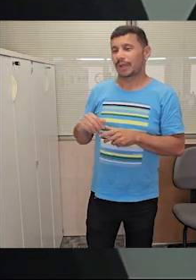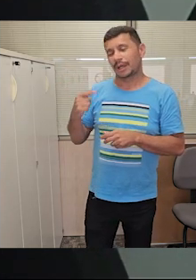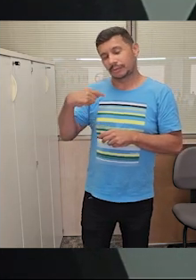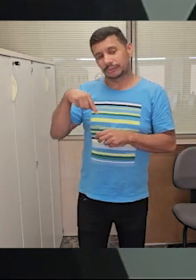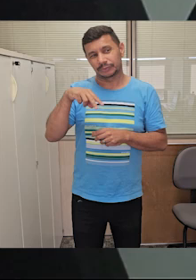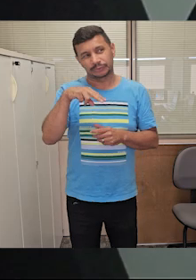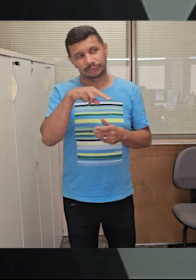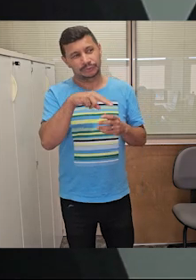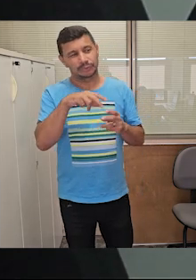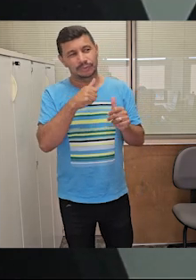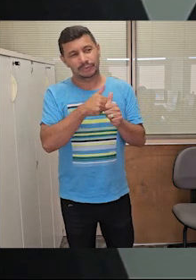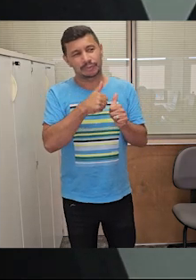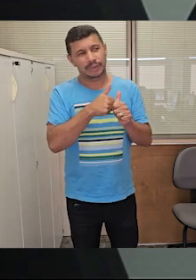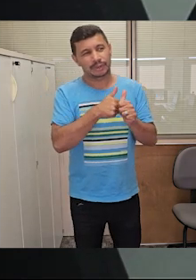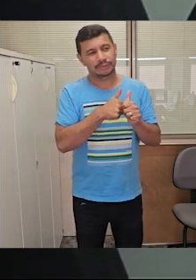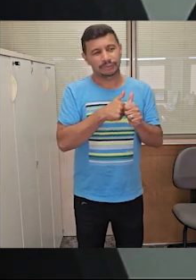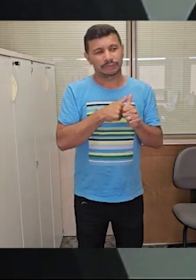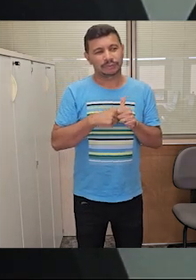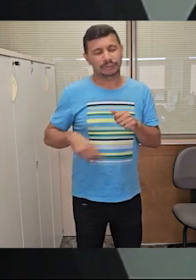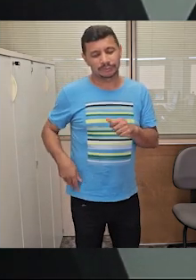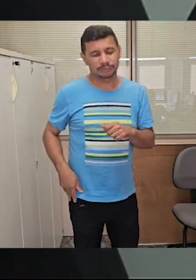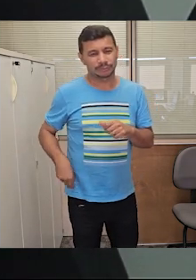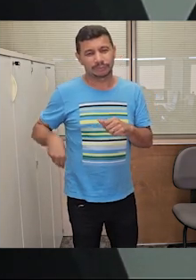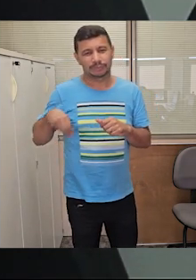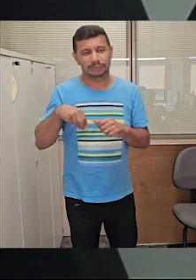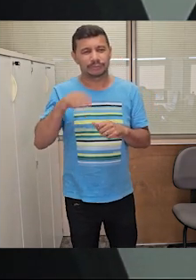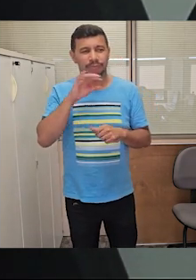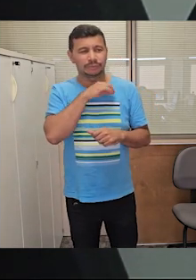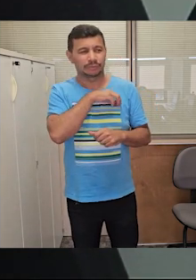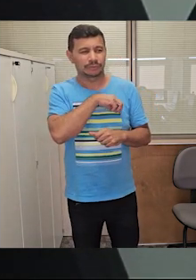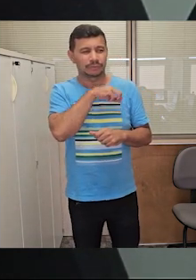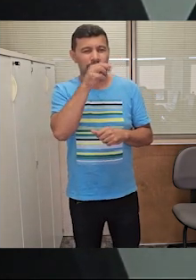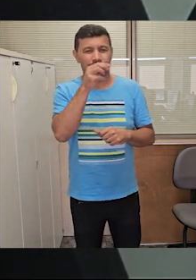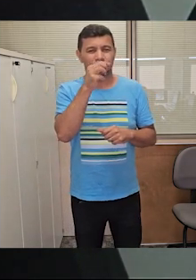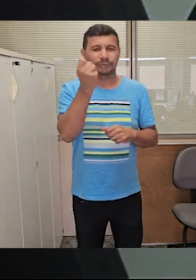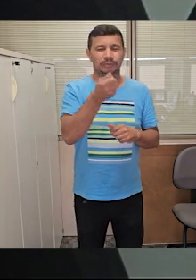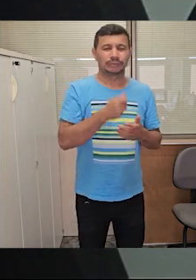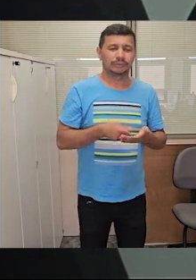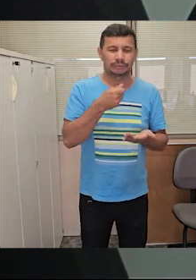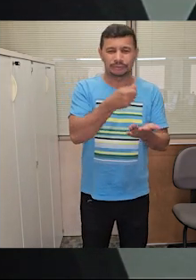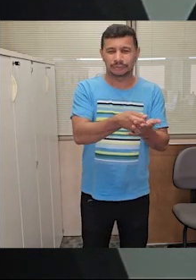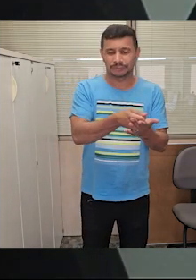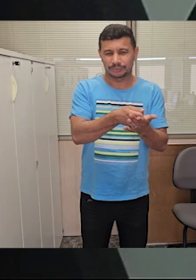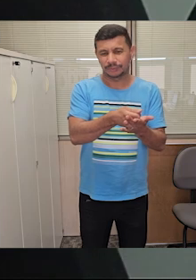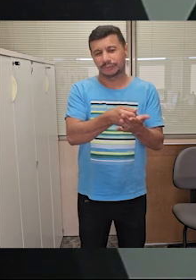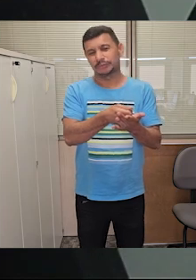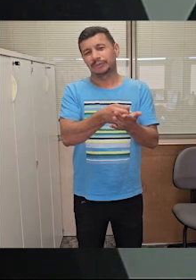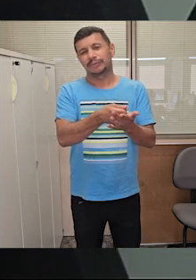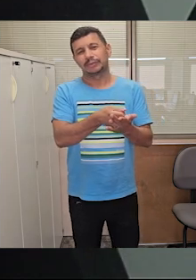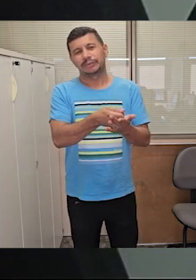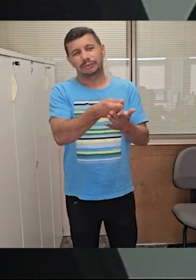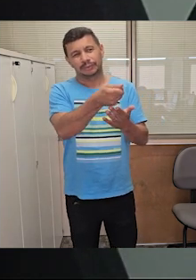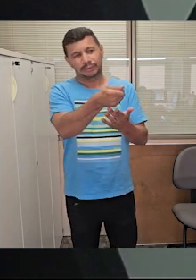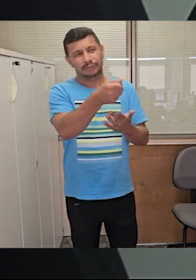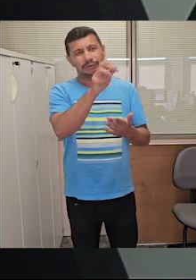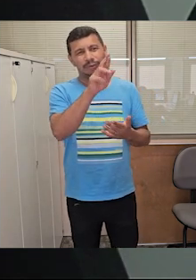Eu fui lá para perto dele, estava com a carteira de identidade no bolso da camisa aqui, peguei a carteira de identidade na mão